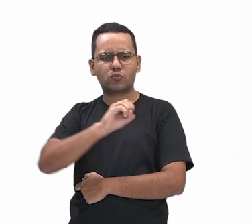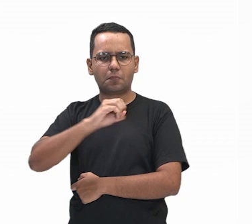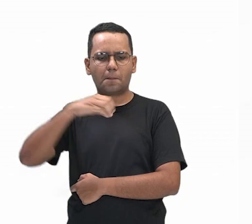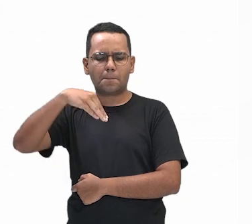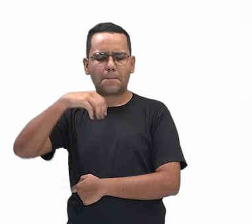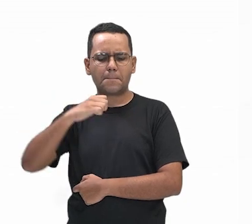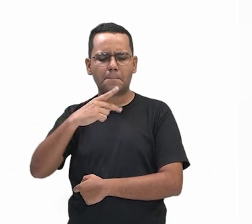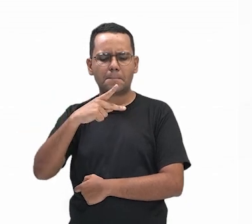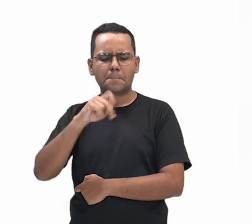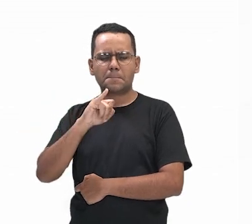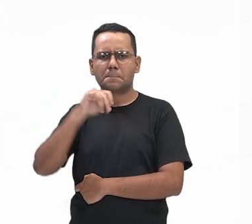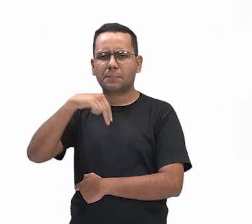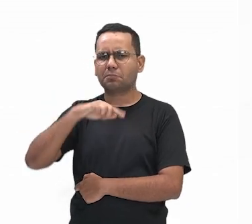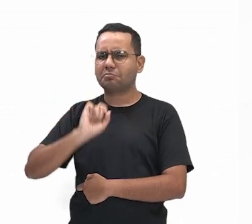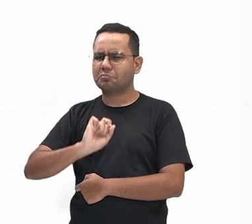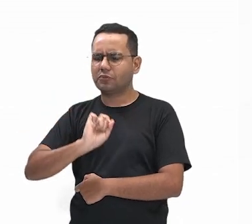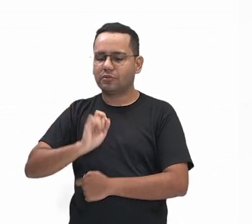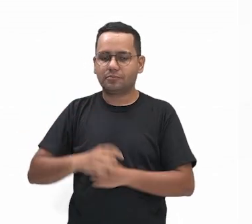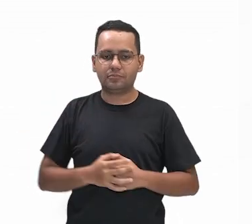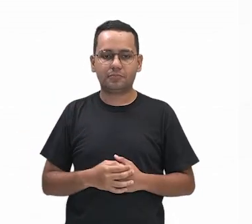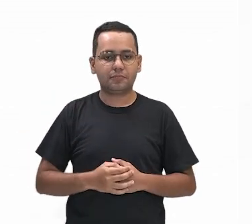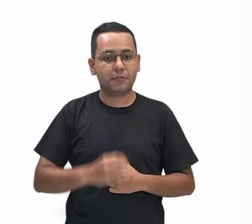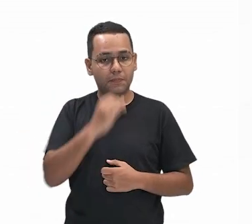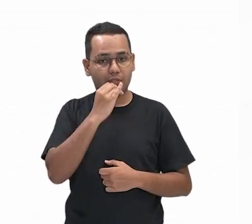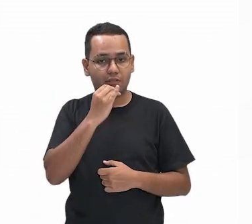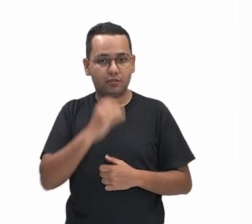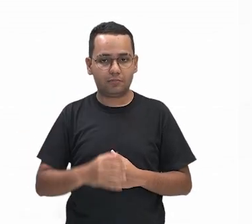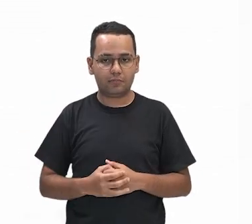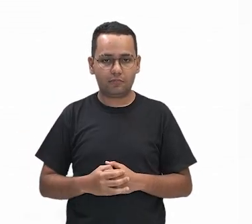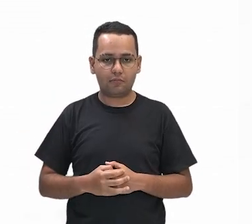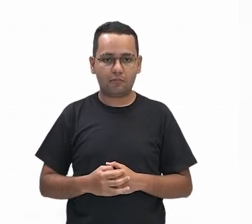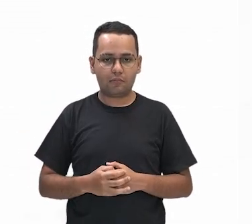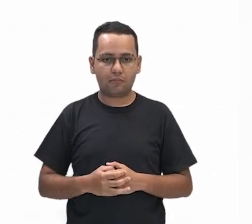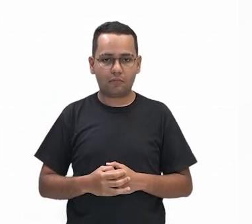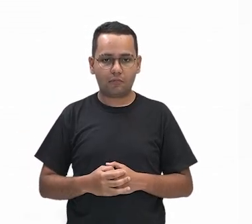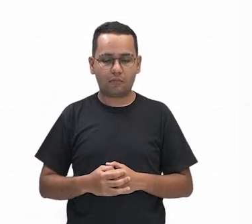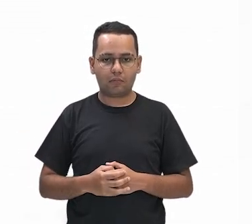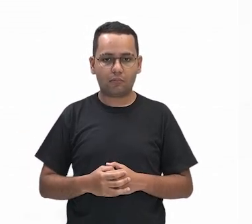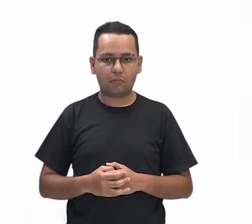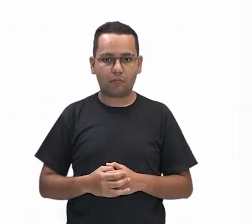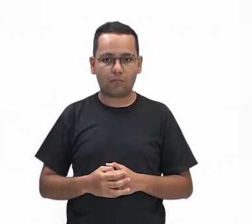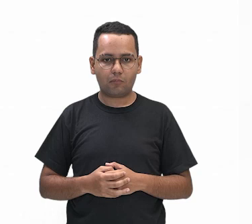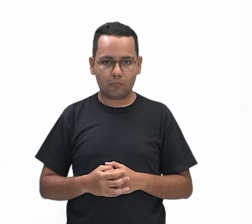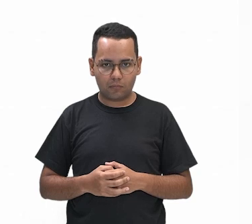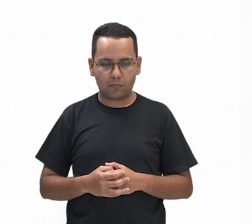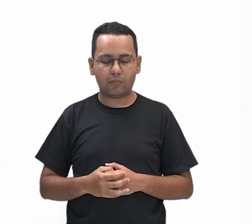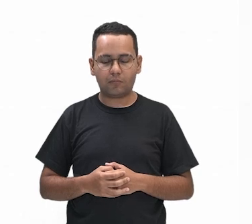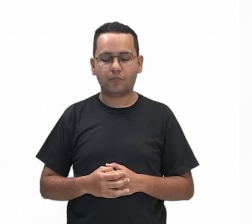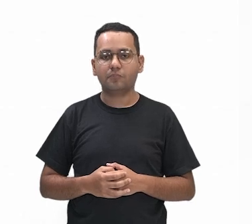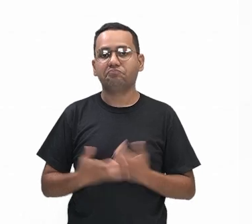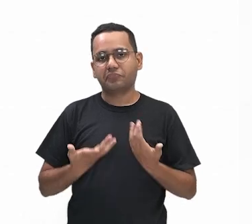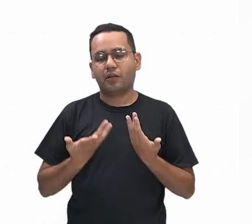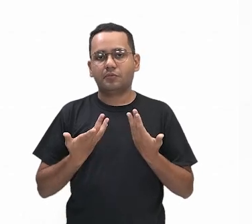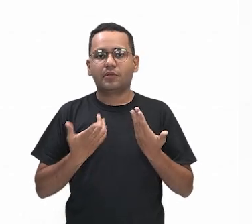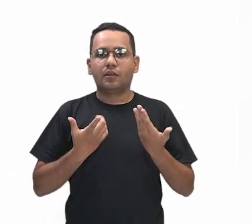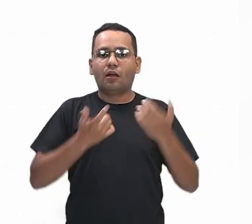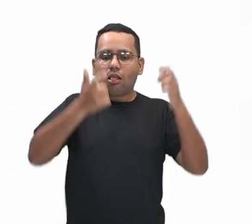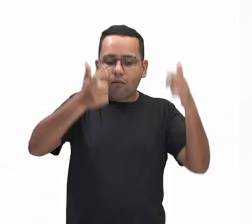é uma técnica de projeção de vídeo em grandes superfícies previamente